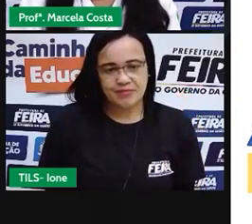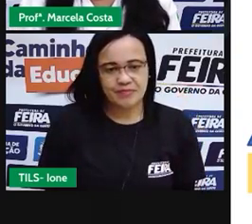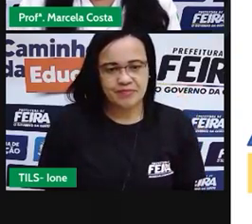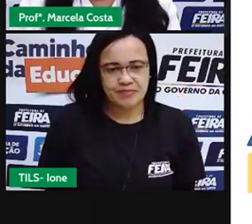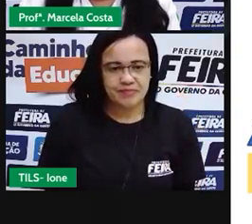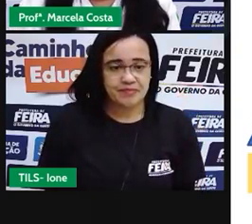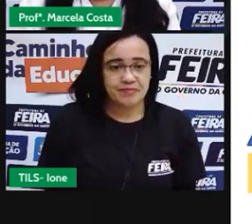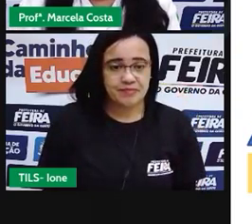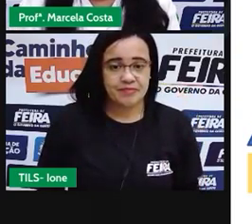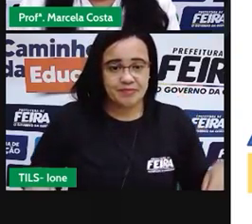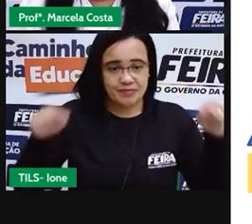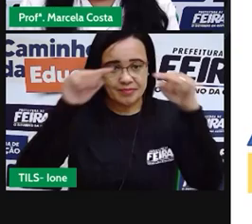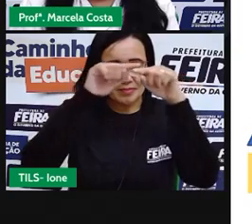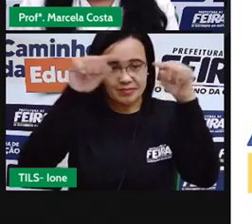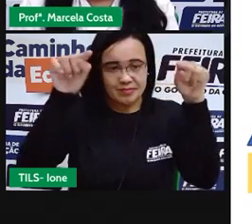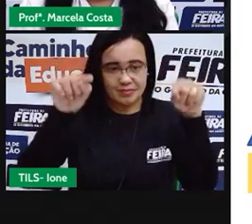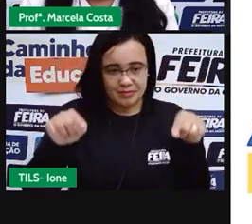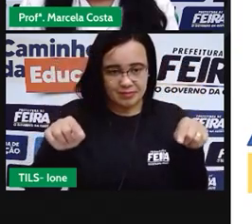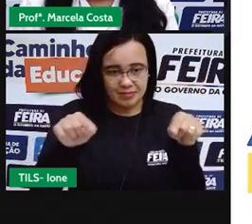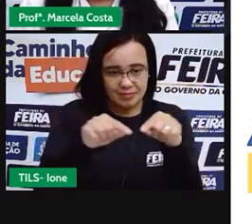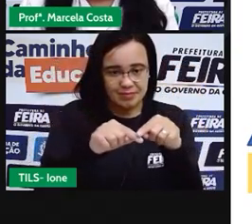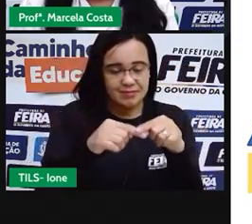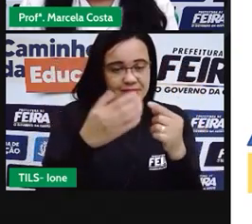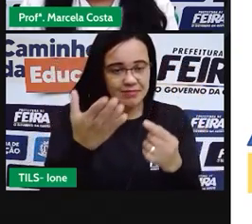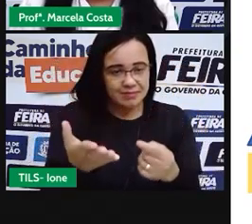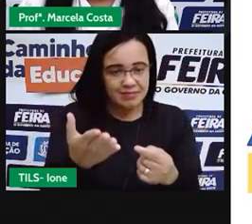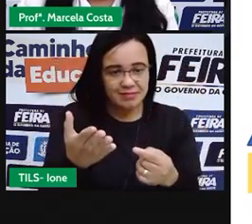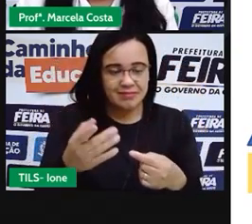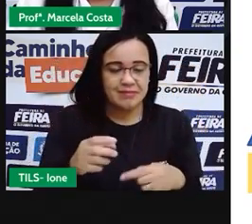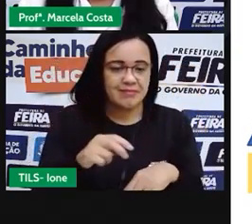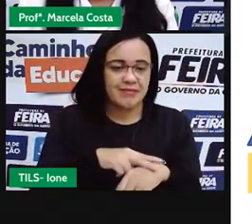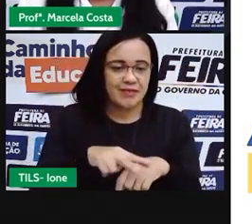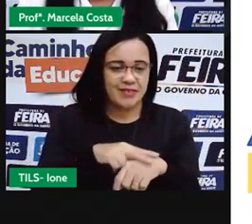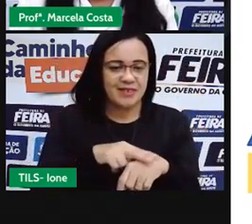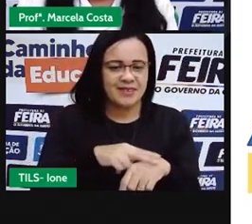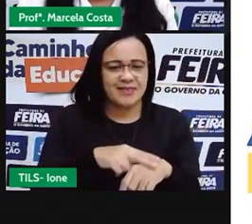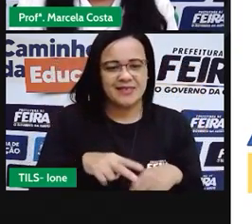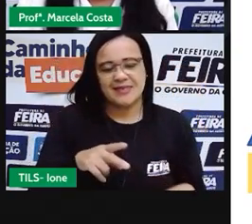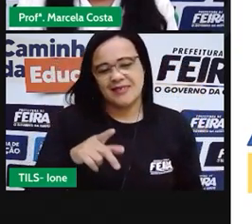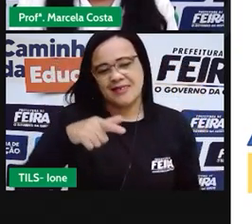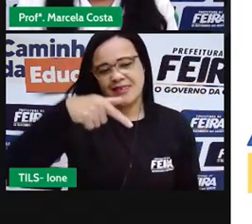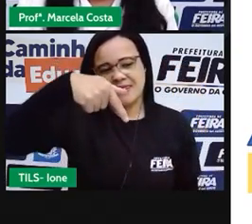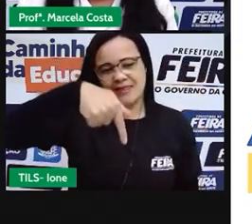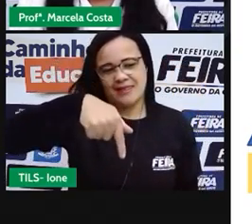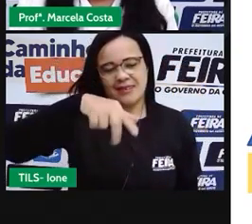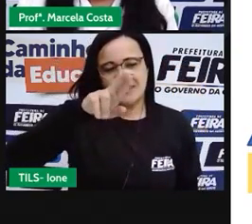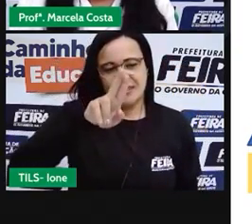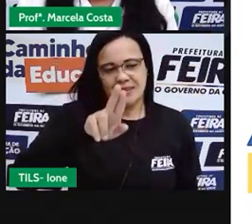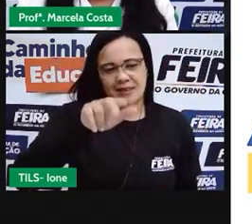Veja o formato, veja a quantidade de lados dessa figura. Triângulo.